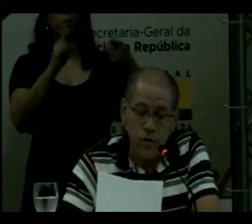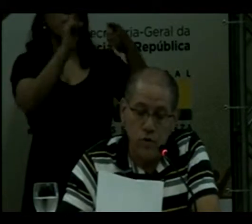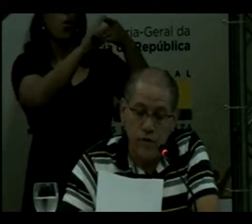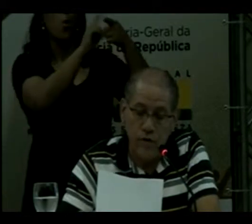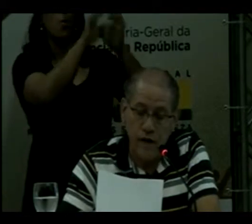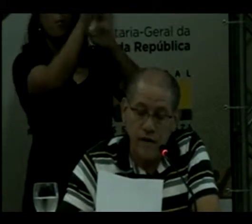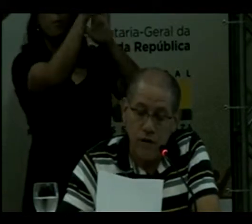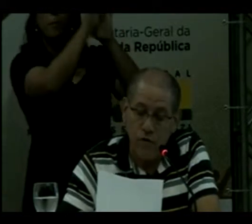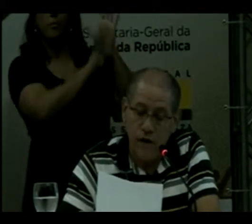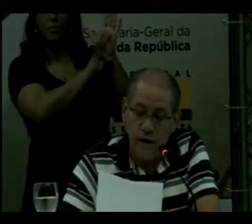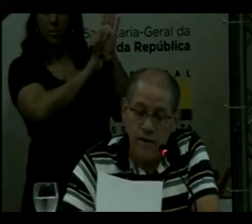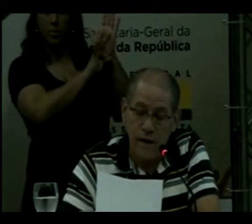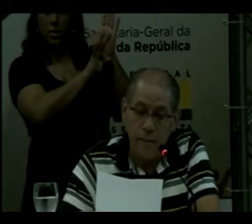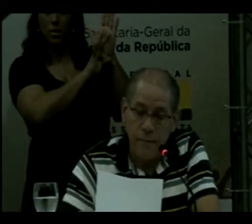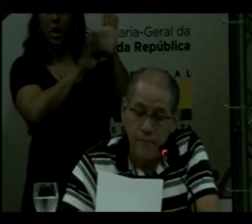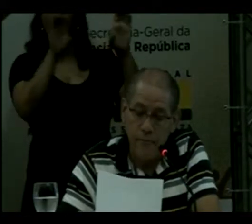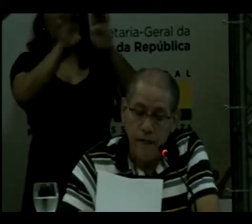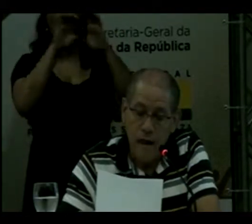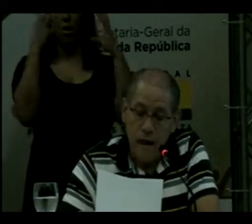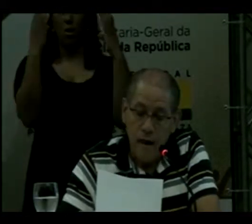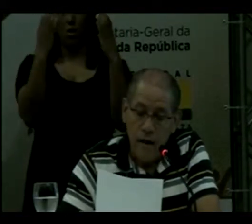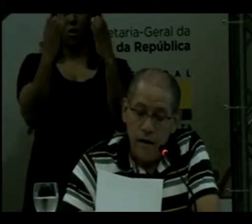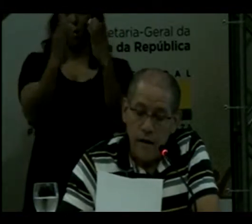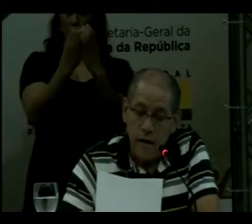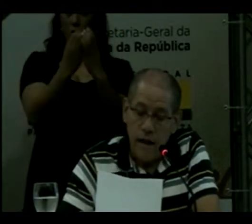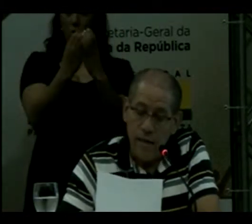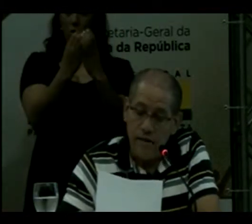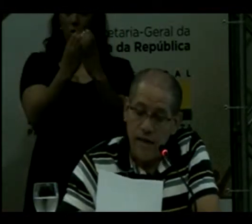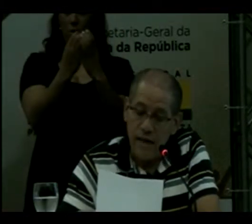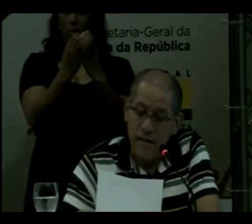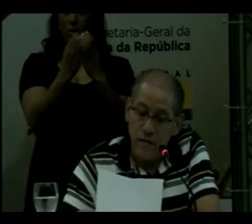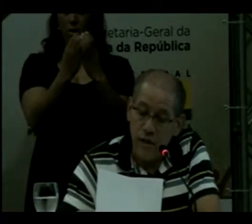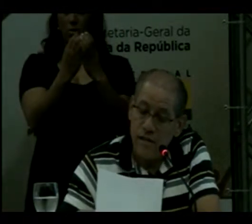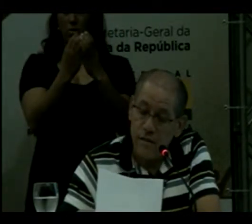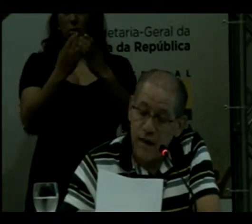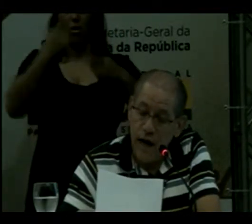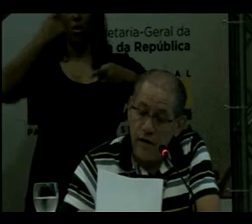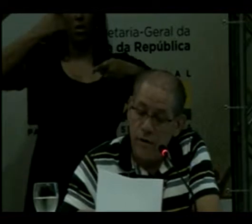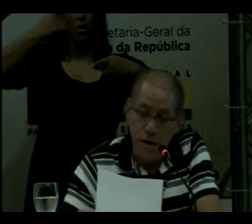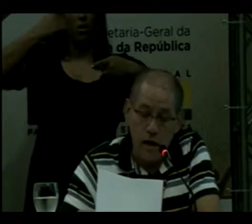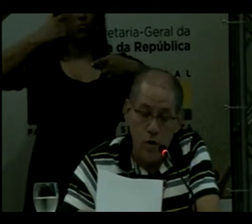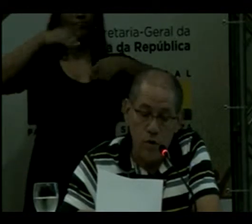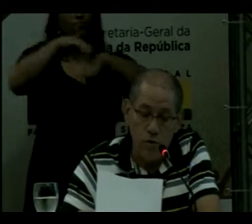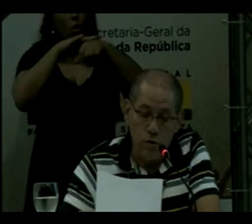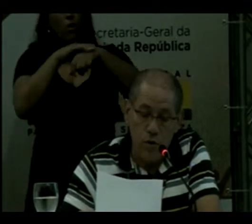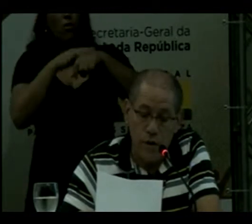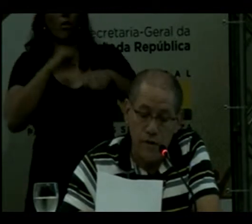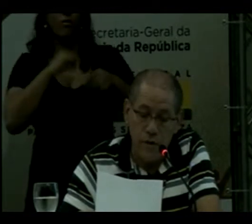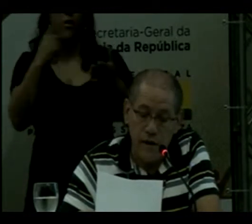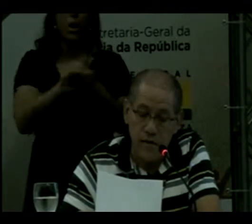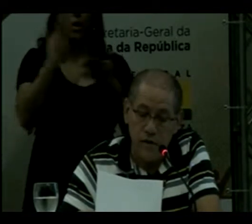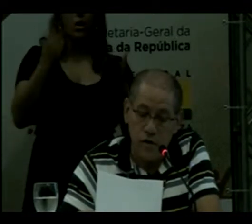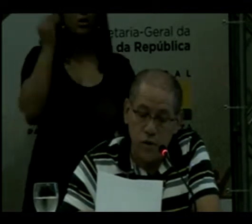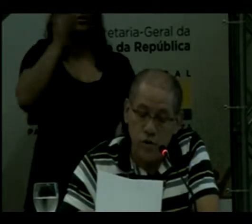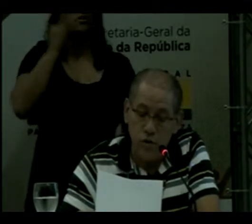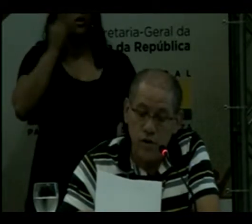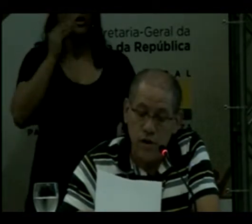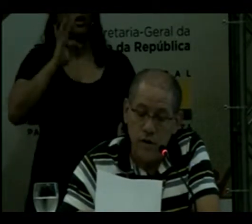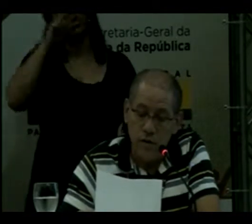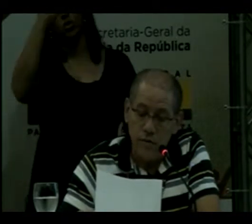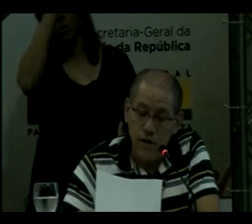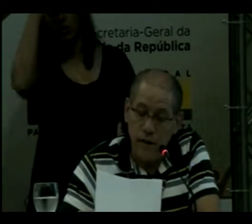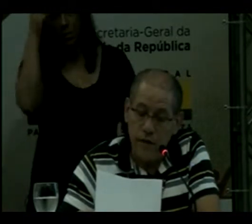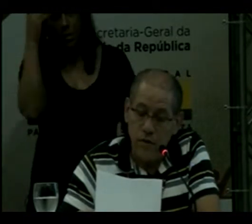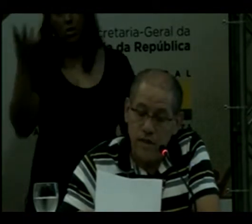texto, tomando como referência a conferência e debates realizados nesse seminário, e de acordo com as experiências de